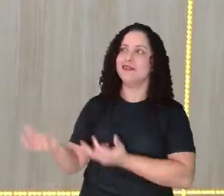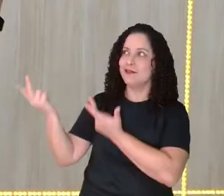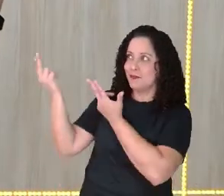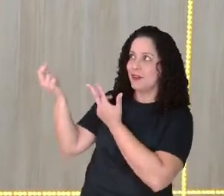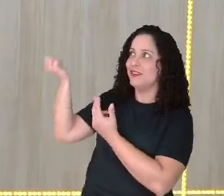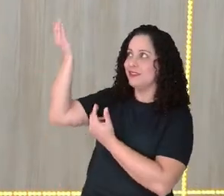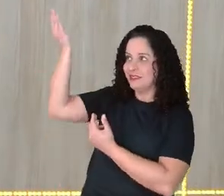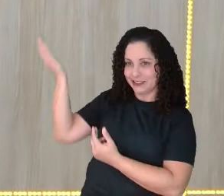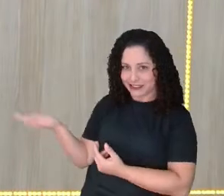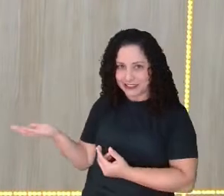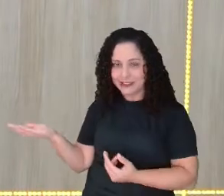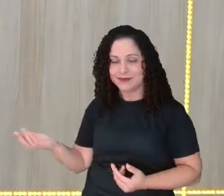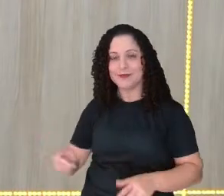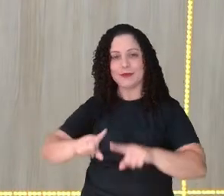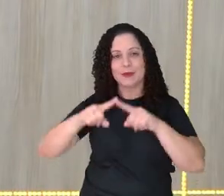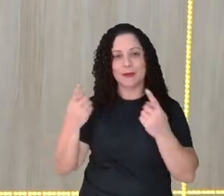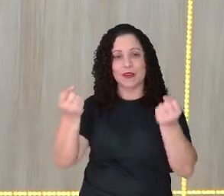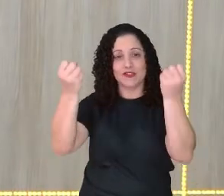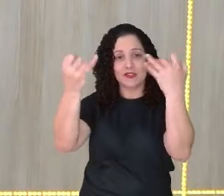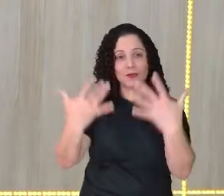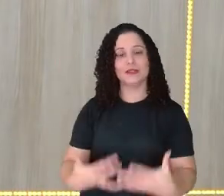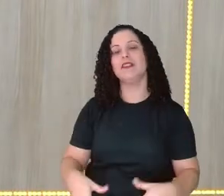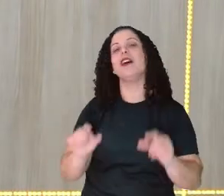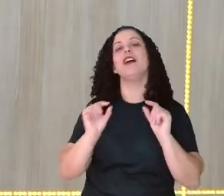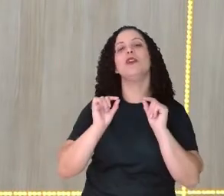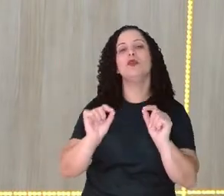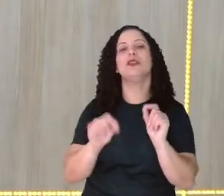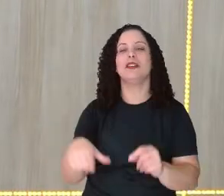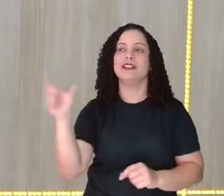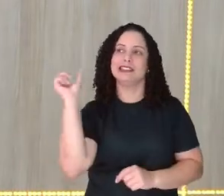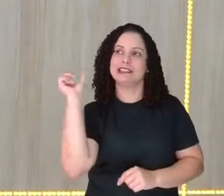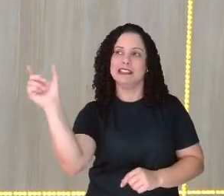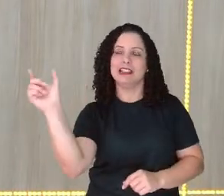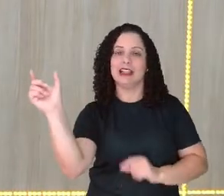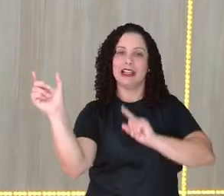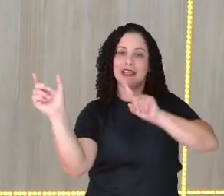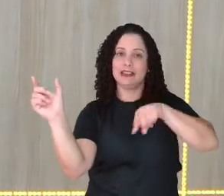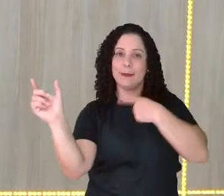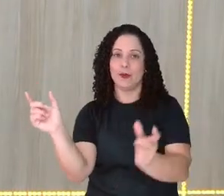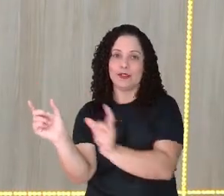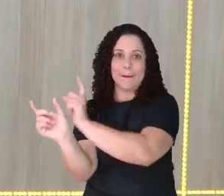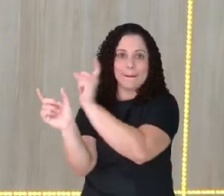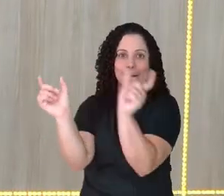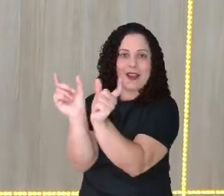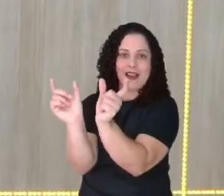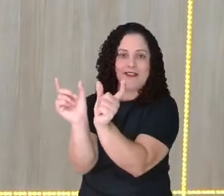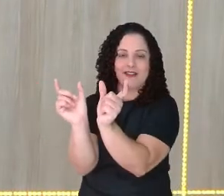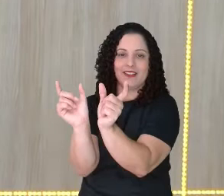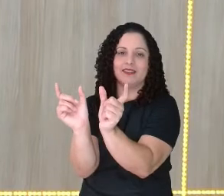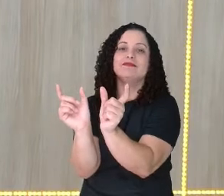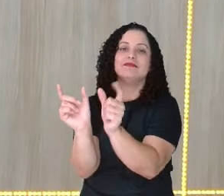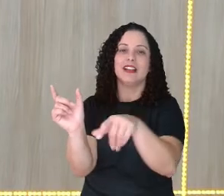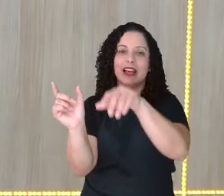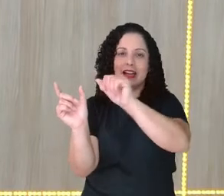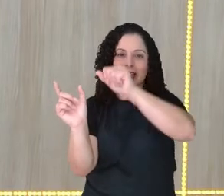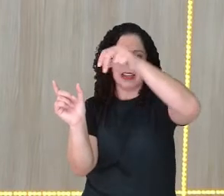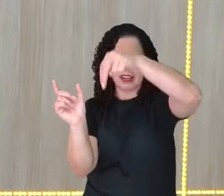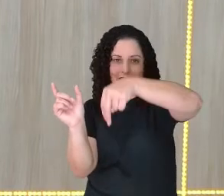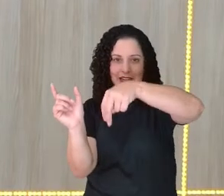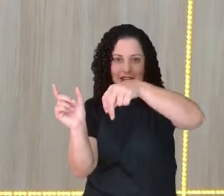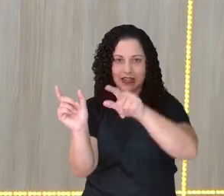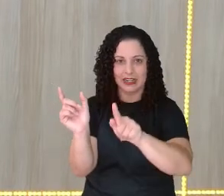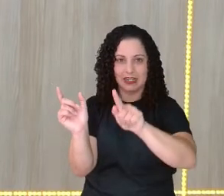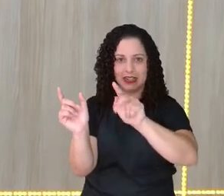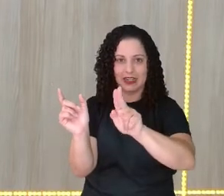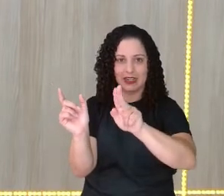cá, sendo que a gente vai falar esse prefixo e depois vai falar a palavra ângulo, certo? Então, eu tenho aí, ó, um polígono que tem